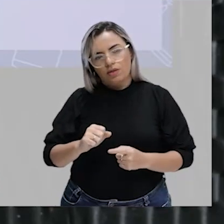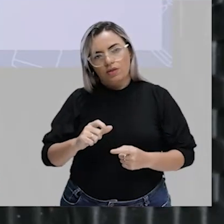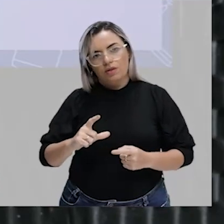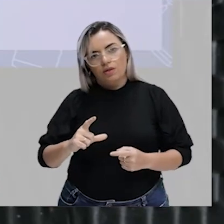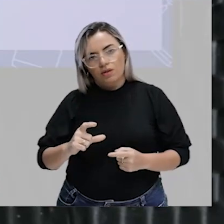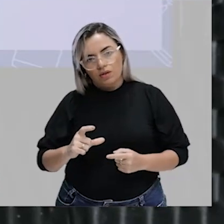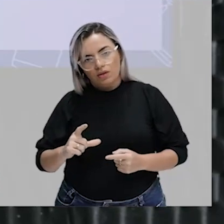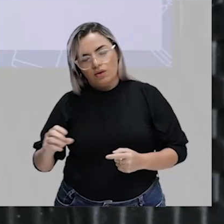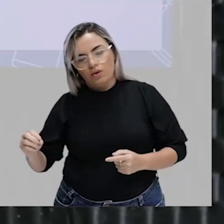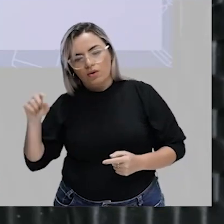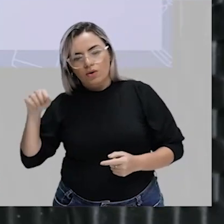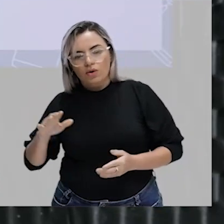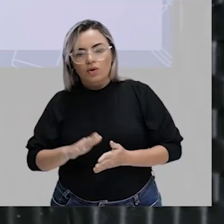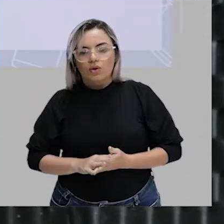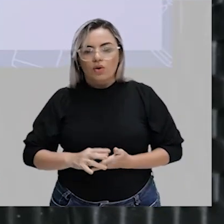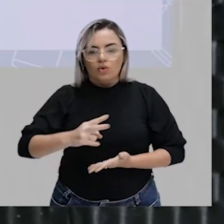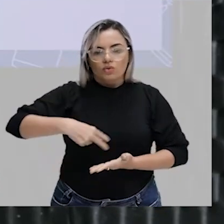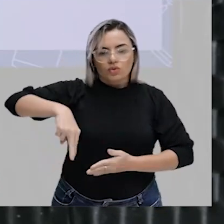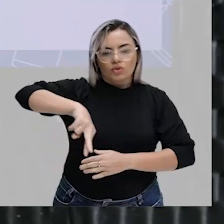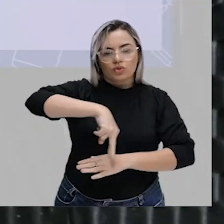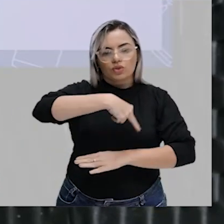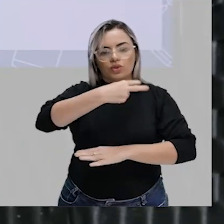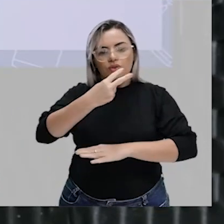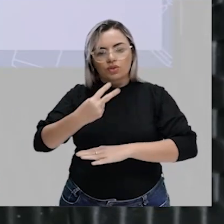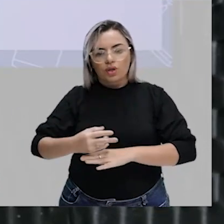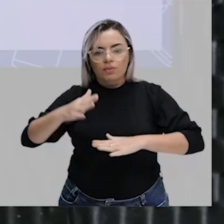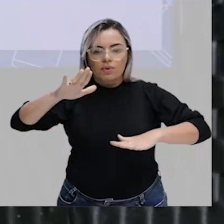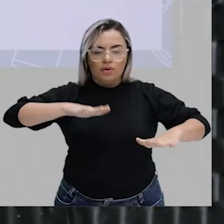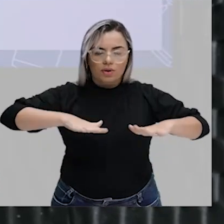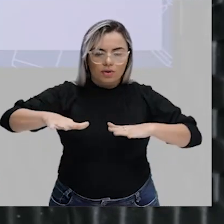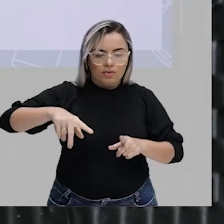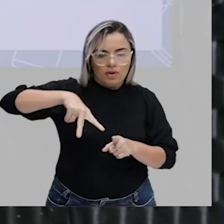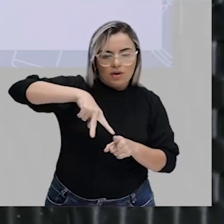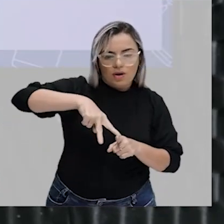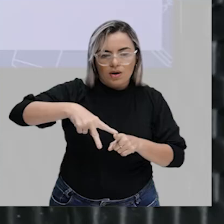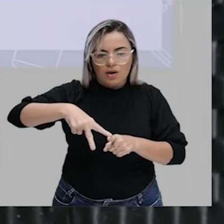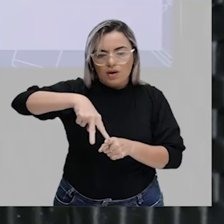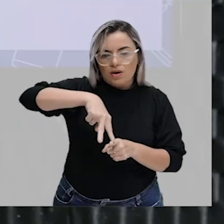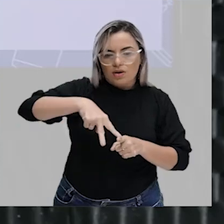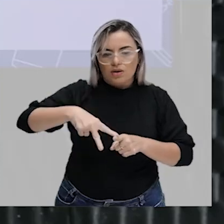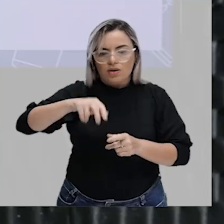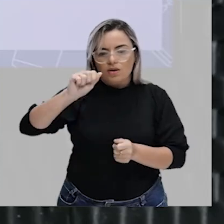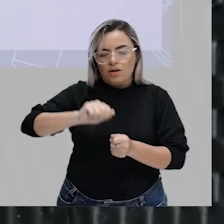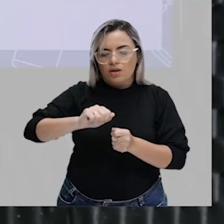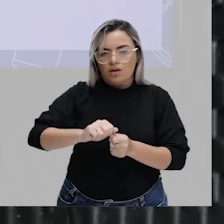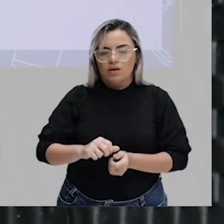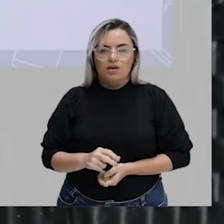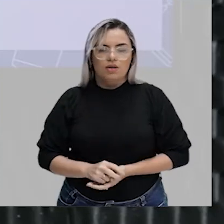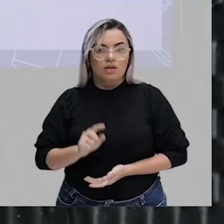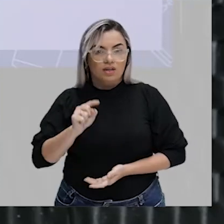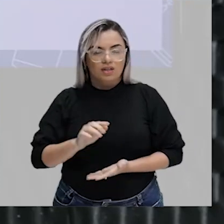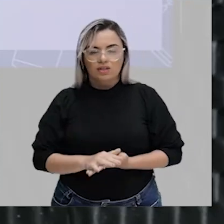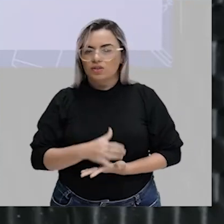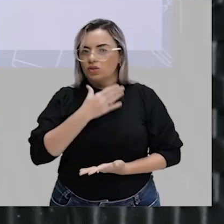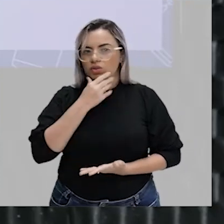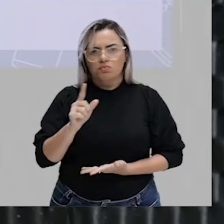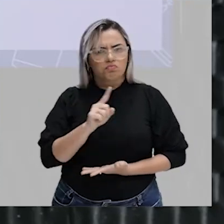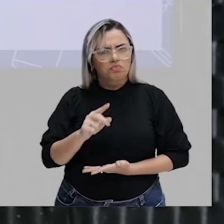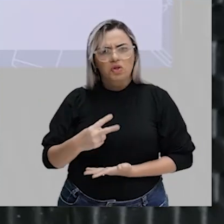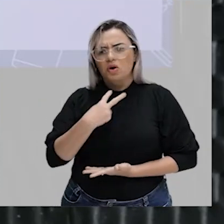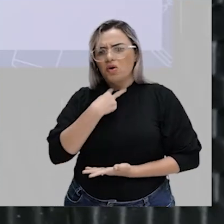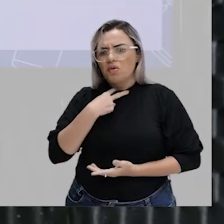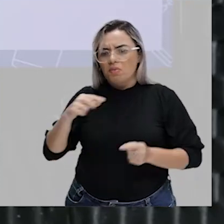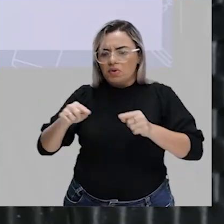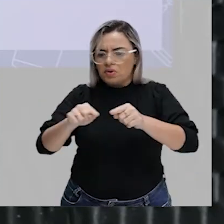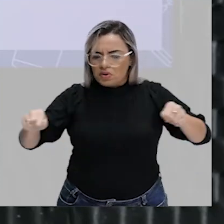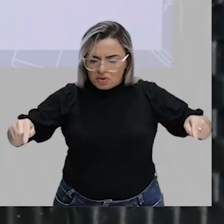movimentos acrobáticos são realizados. Eles não podem ultrapassar o limite da quadra em forma de quadrado com 12 metros de